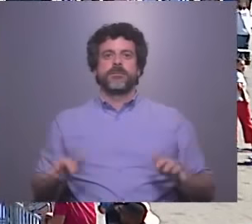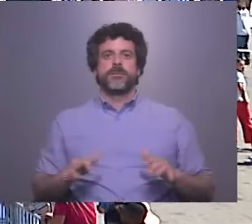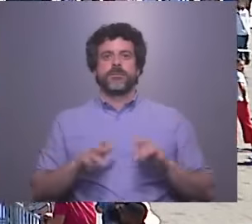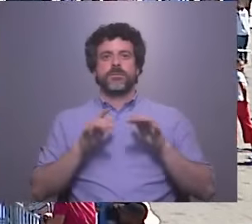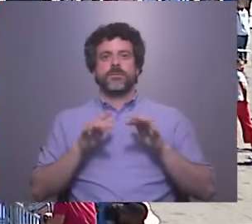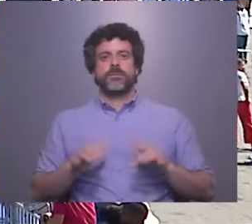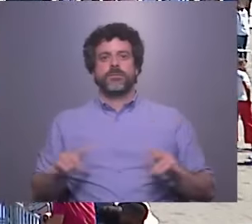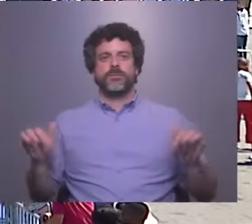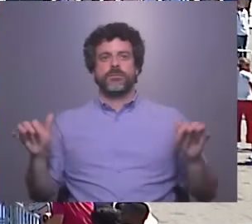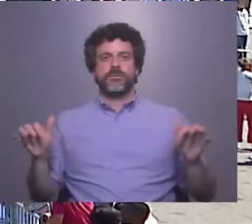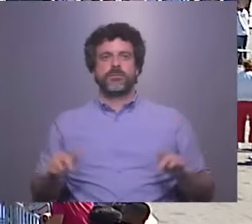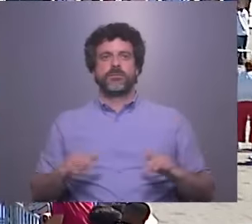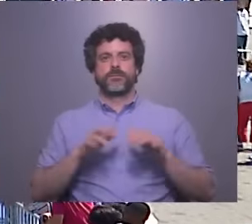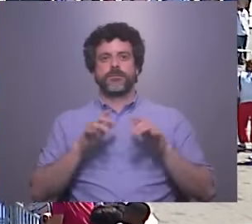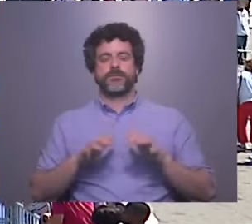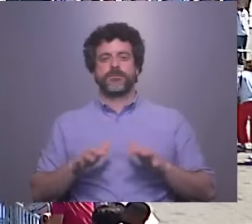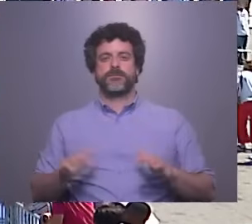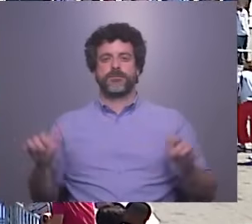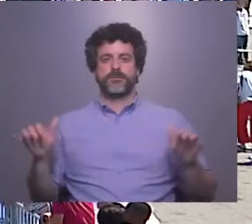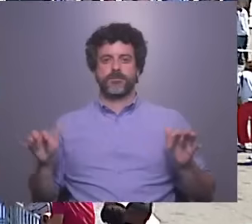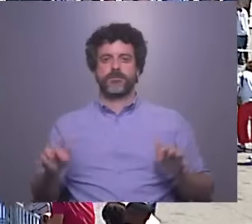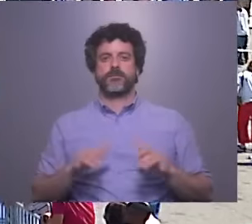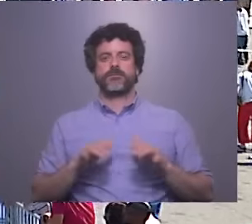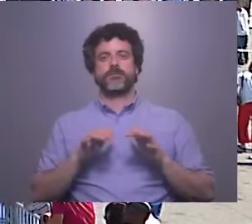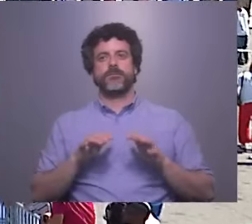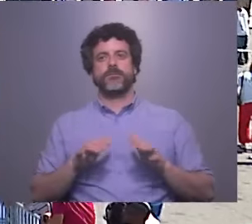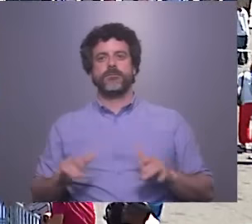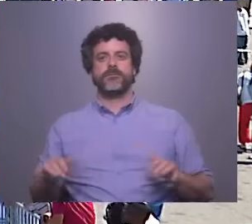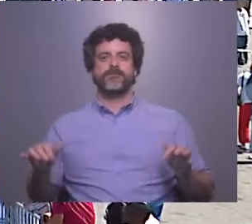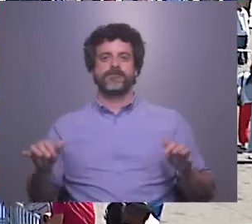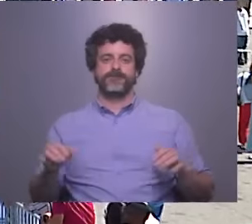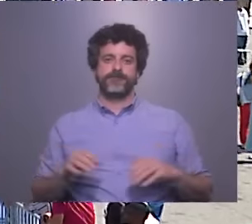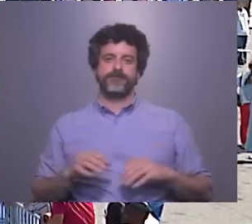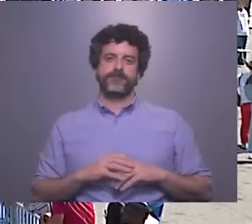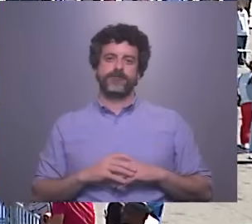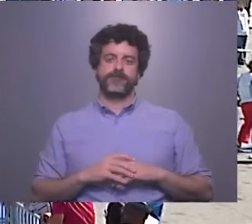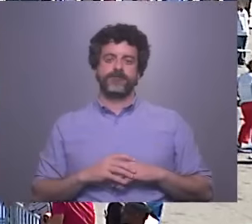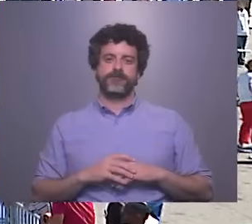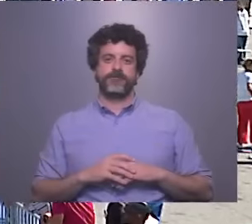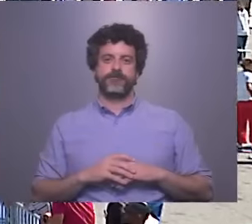dos anjos, proclamamos a vossa glória, cantando com alegria.